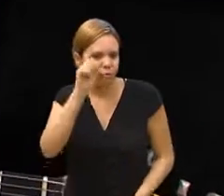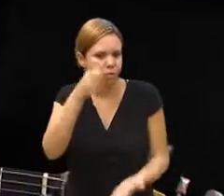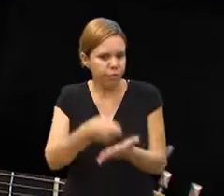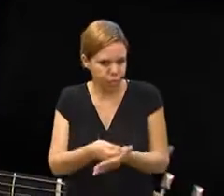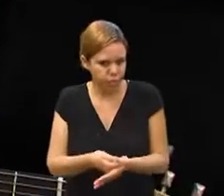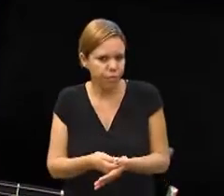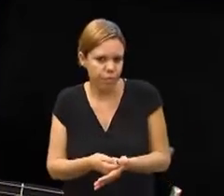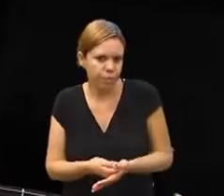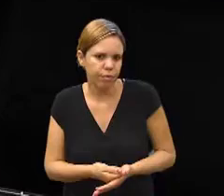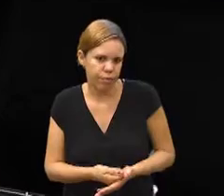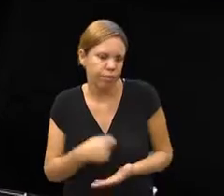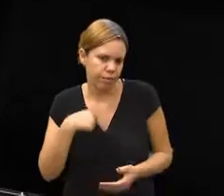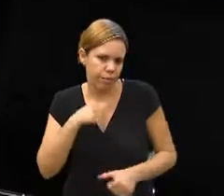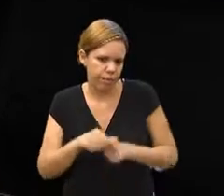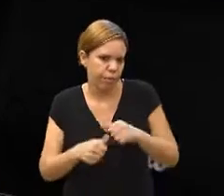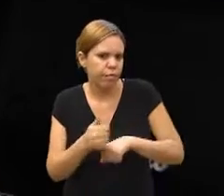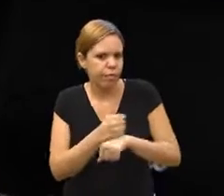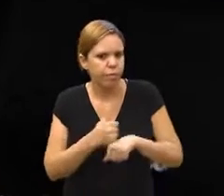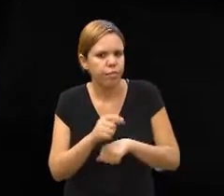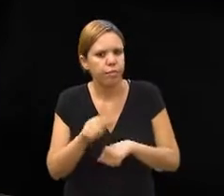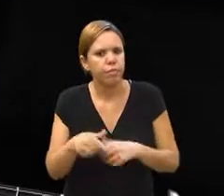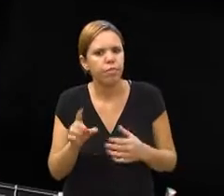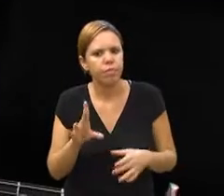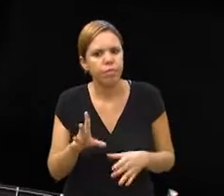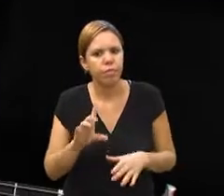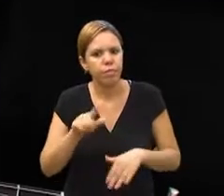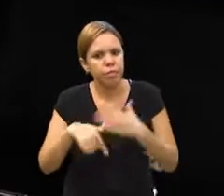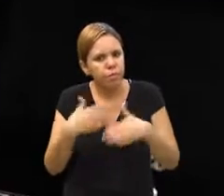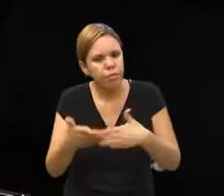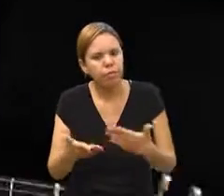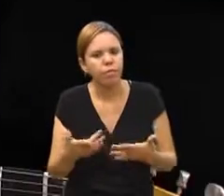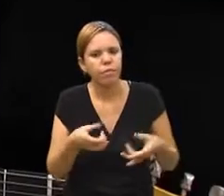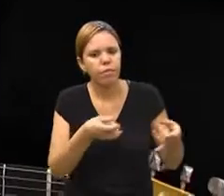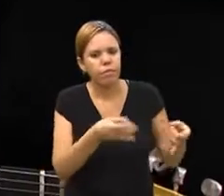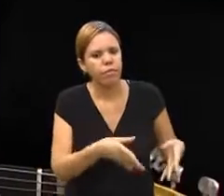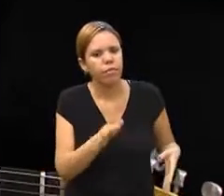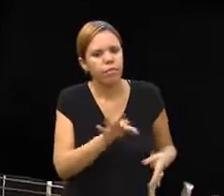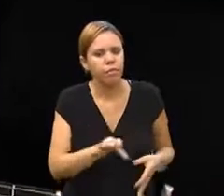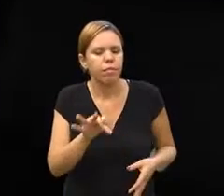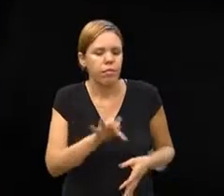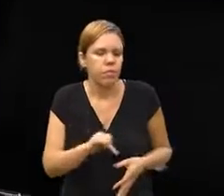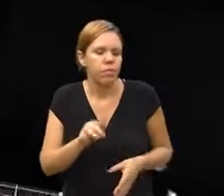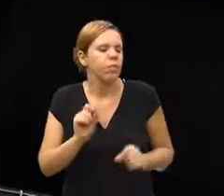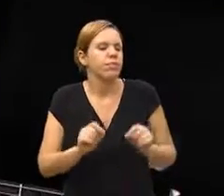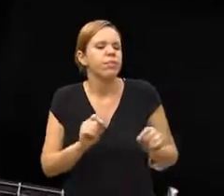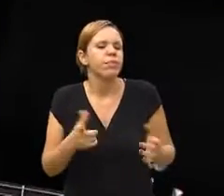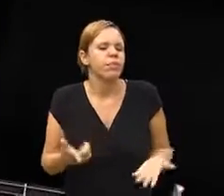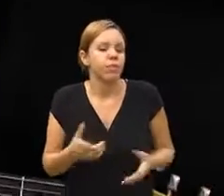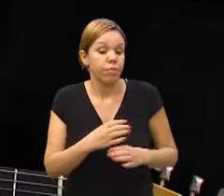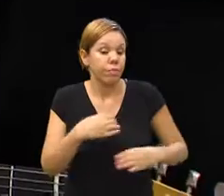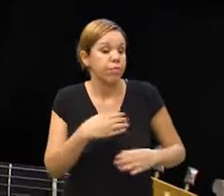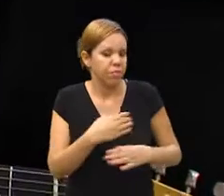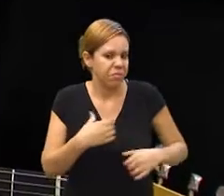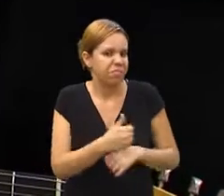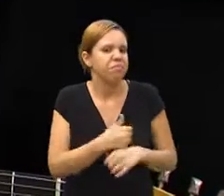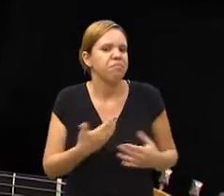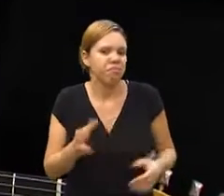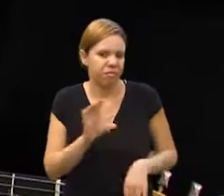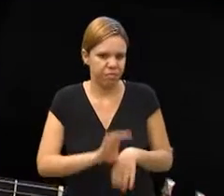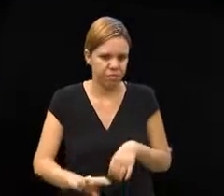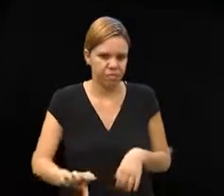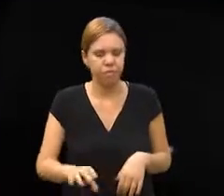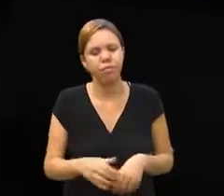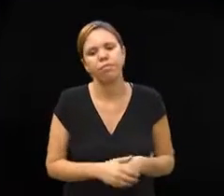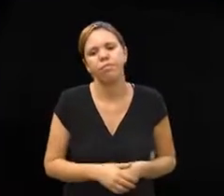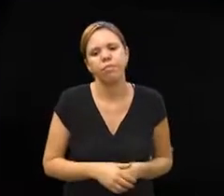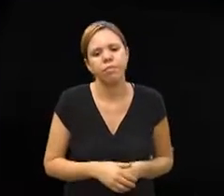por me tornar um profissional disso só veio muito depois. Eu abandonei uma faculdade. Do quê? De engenharia.